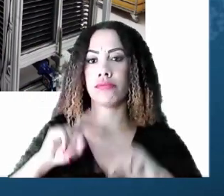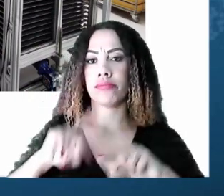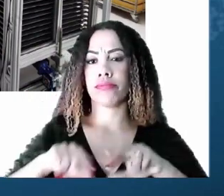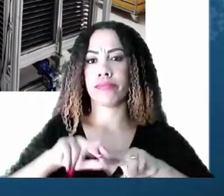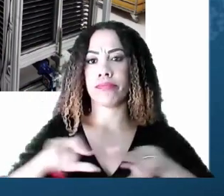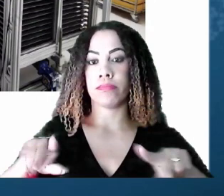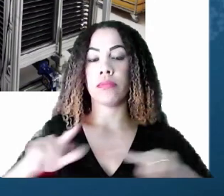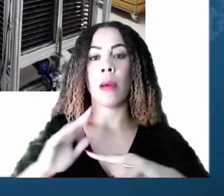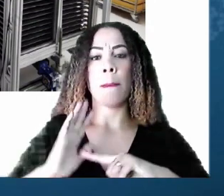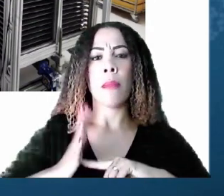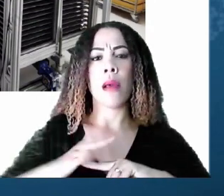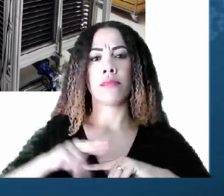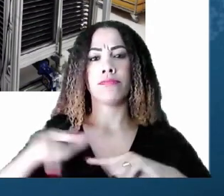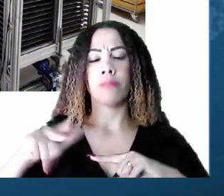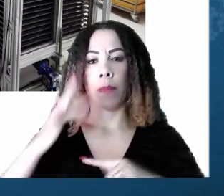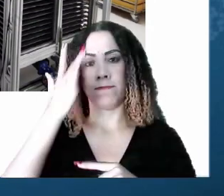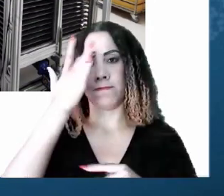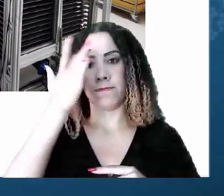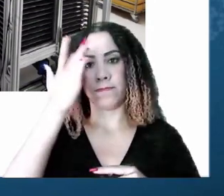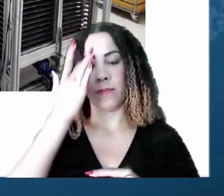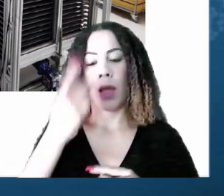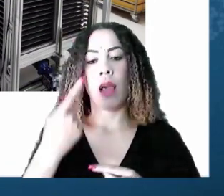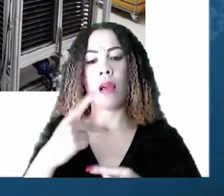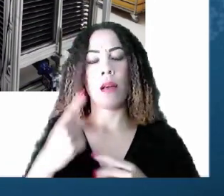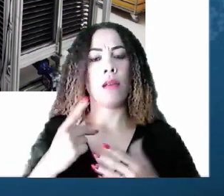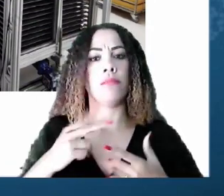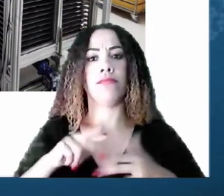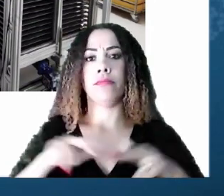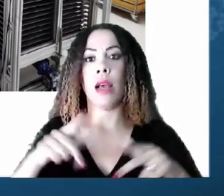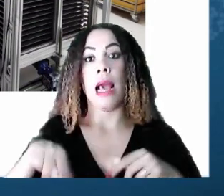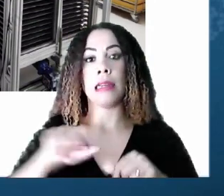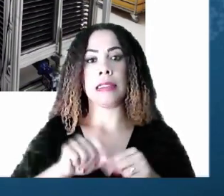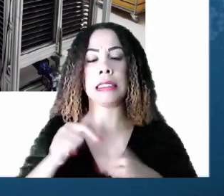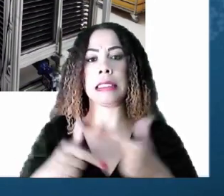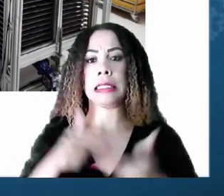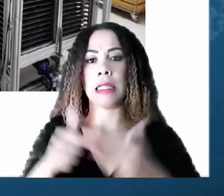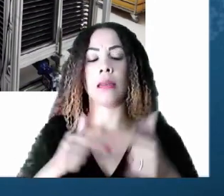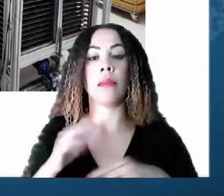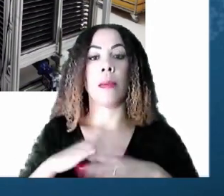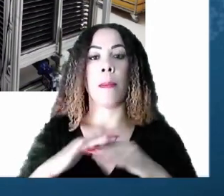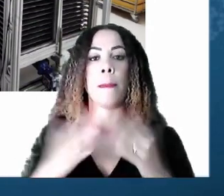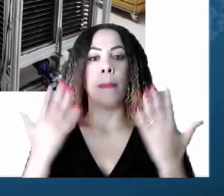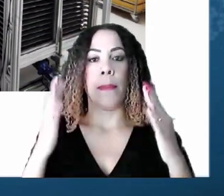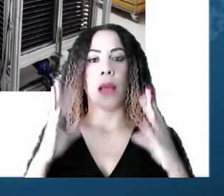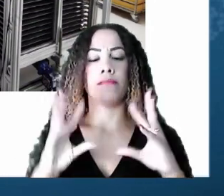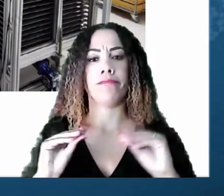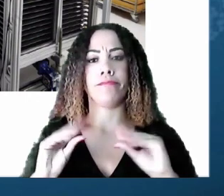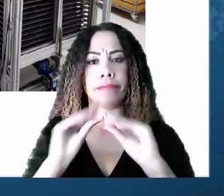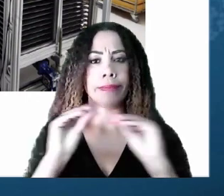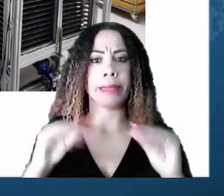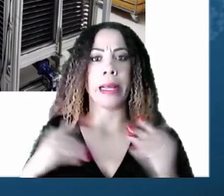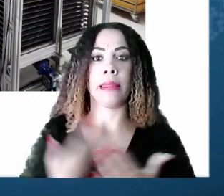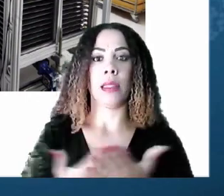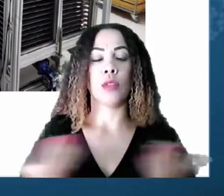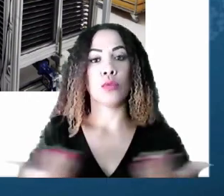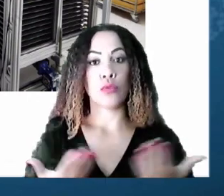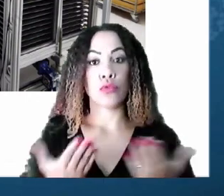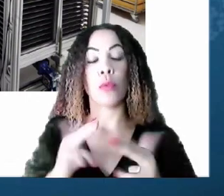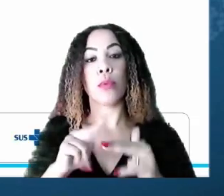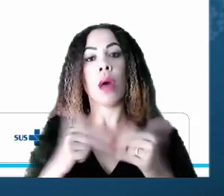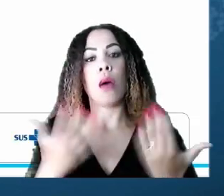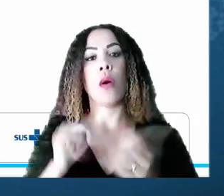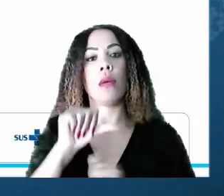modernos, semi-automatizados. A gente fez muito trabalho artesanal, entre aspas, até hoje, né? Então, por isso que vai ser possível